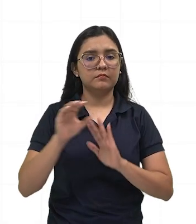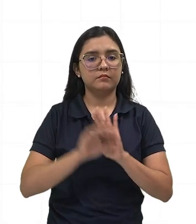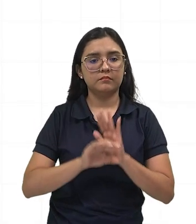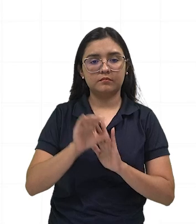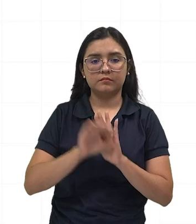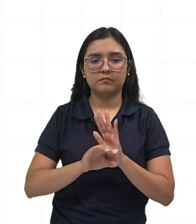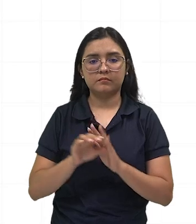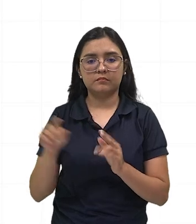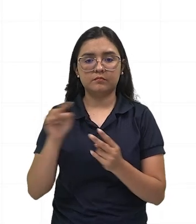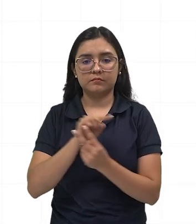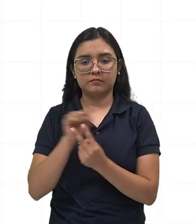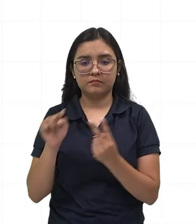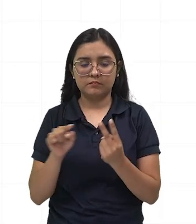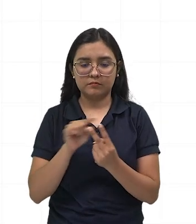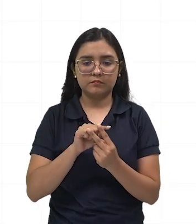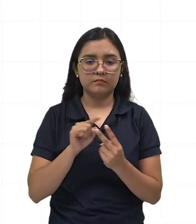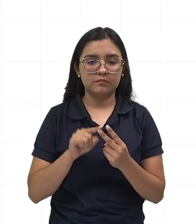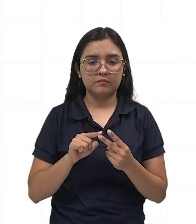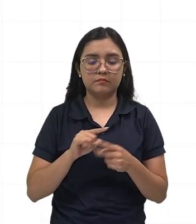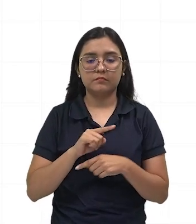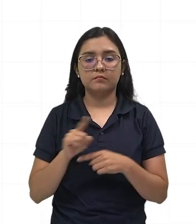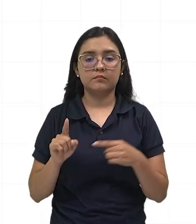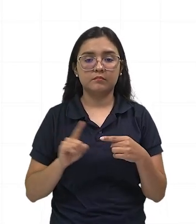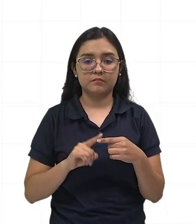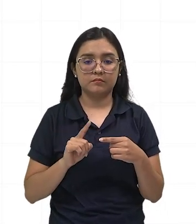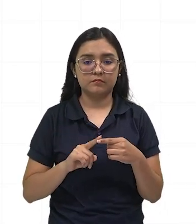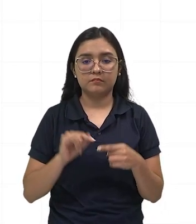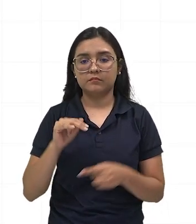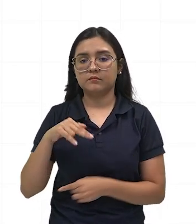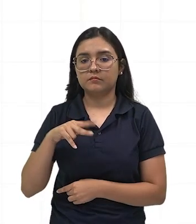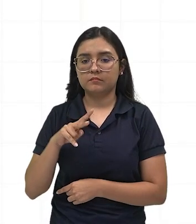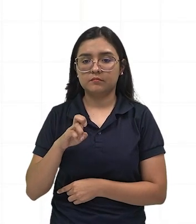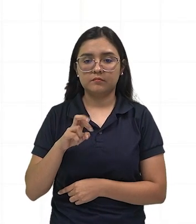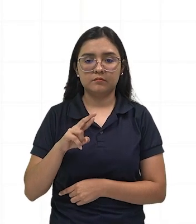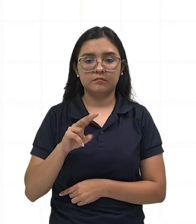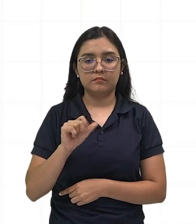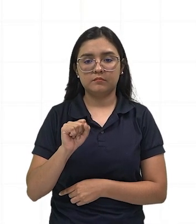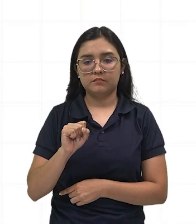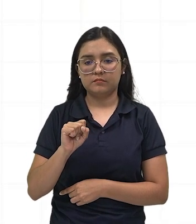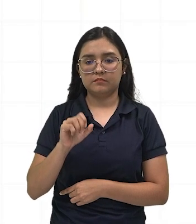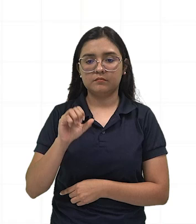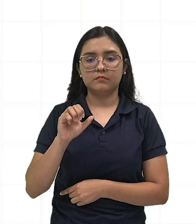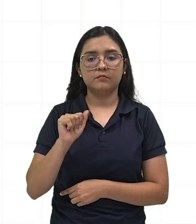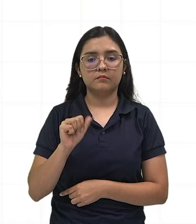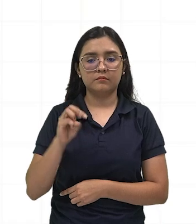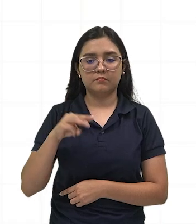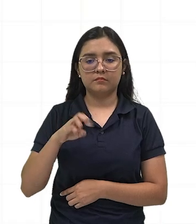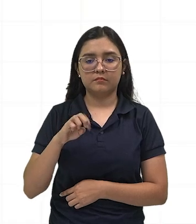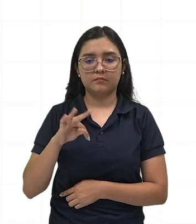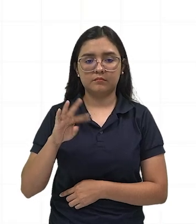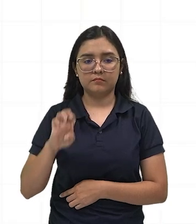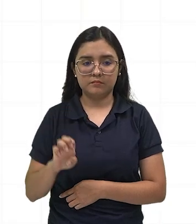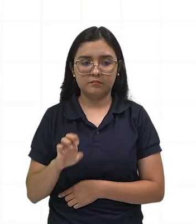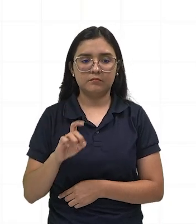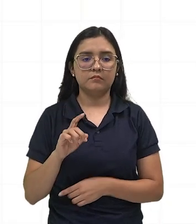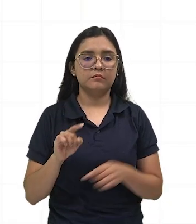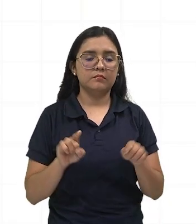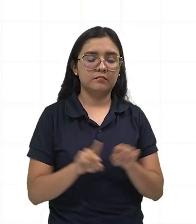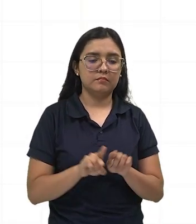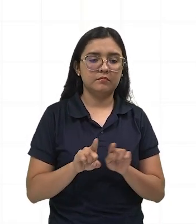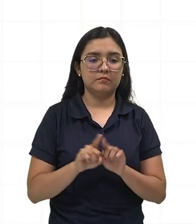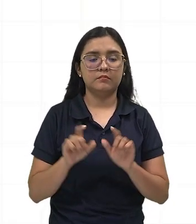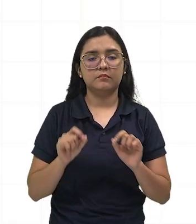me segue. Então, uma grandeza, meramente voltando novamente para a questão da grandeza, né, antes